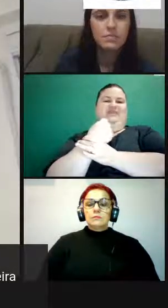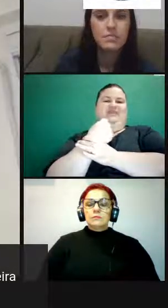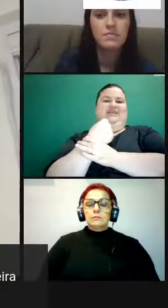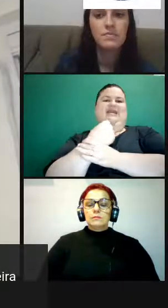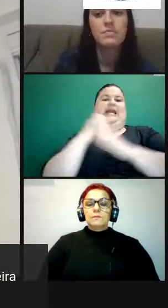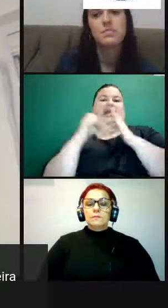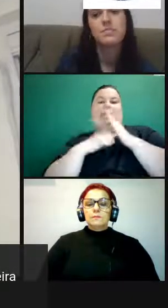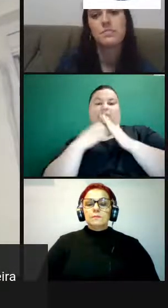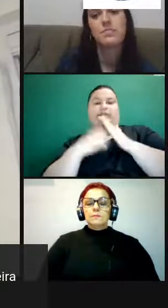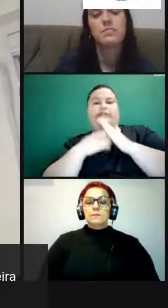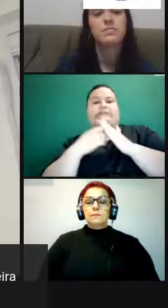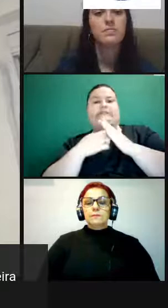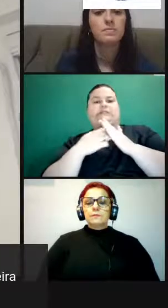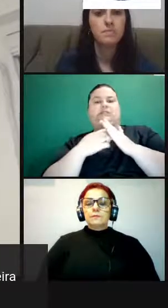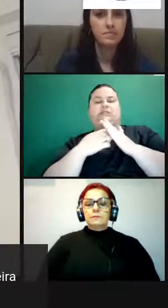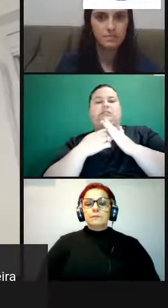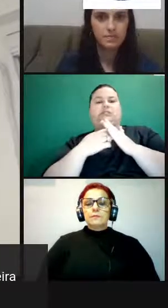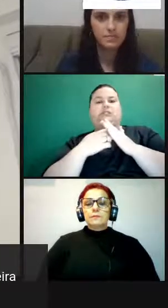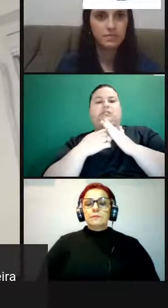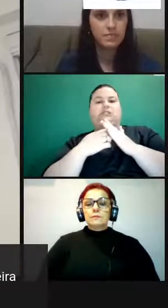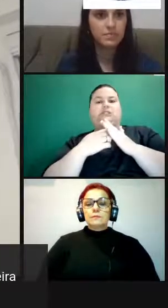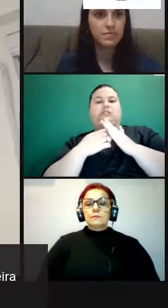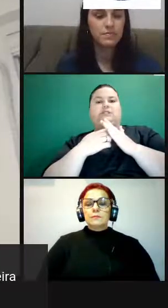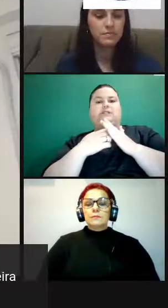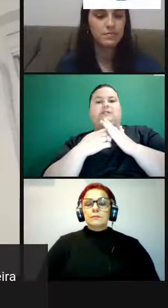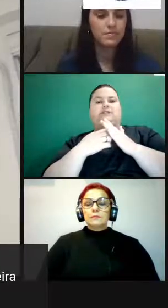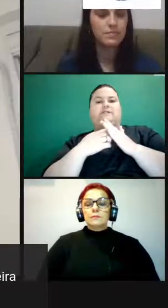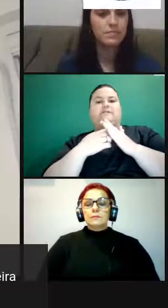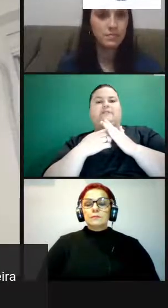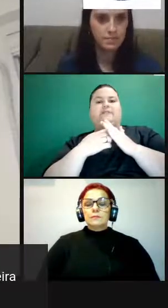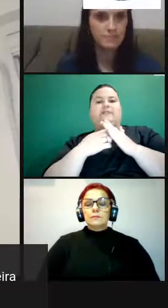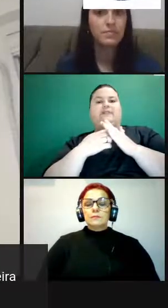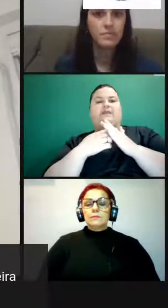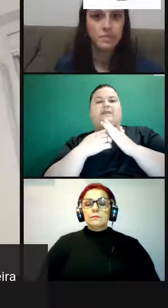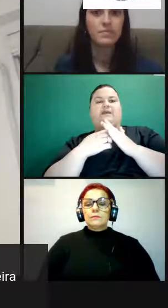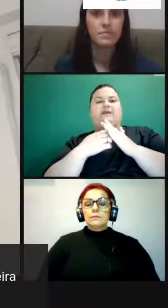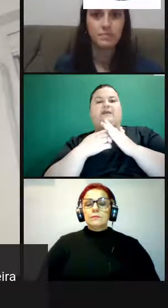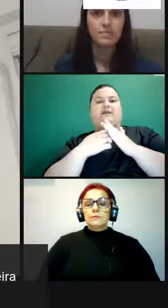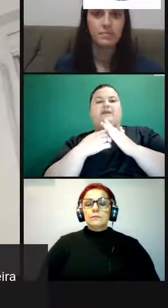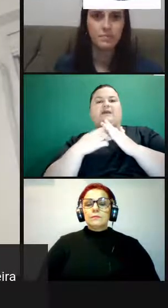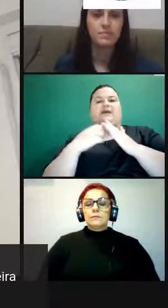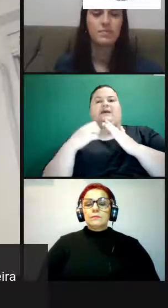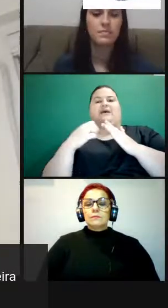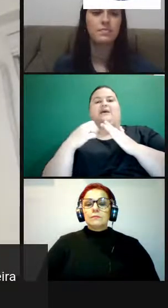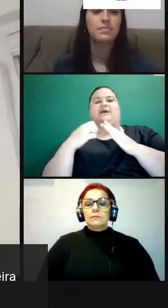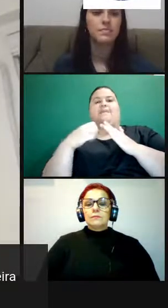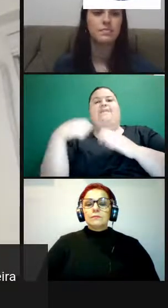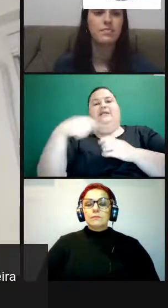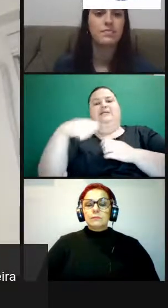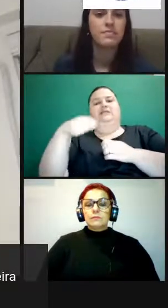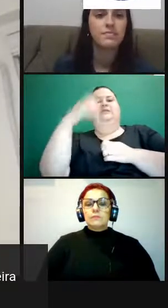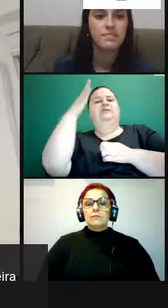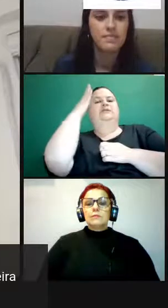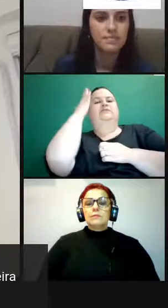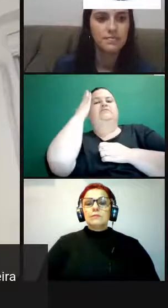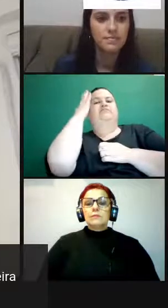empreender é muito é muito mais 7 sabe que eu tenho que estar com a cabeça bem